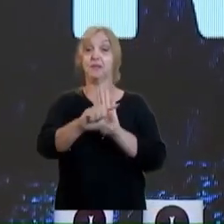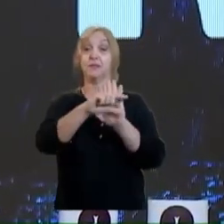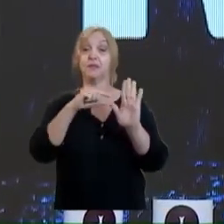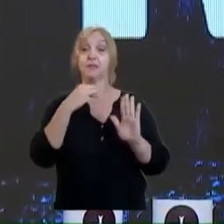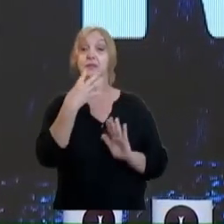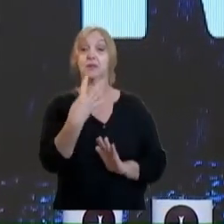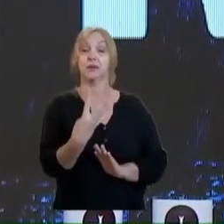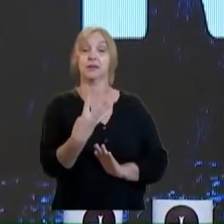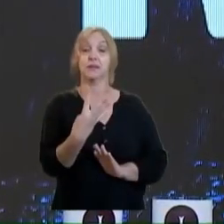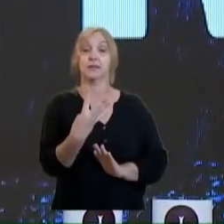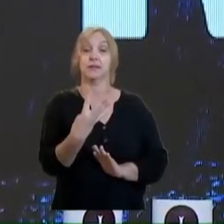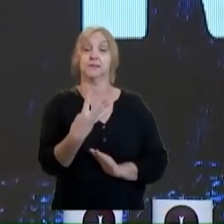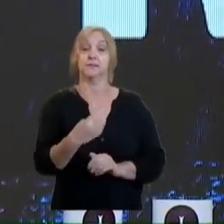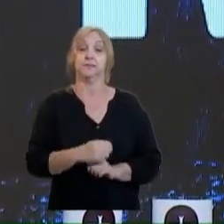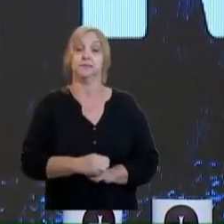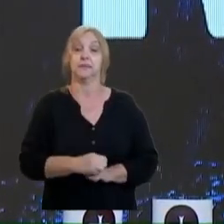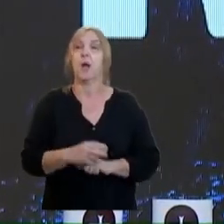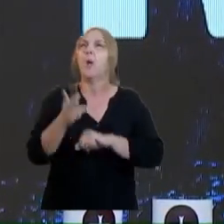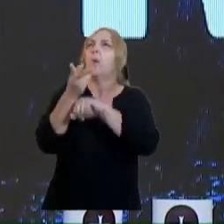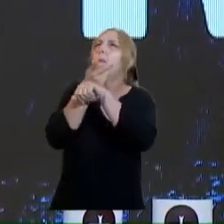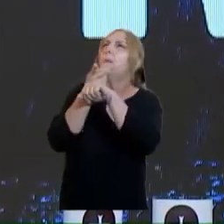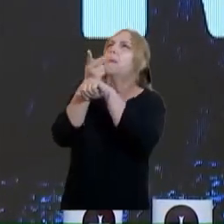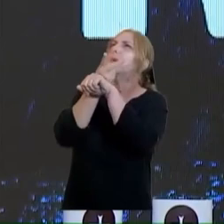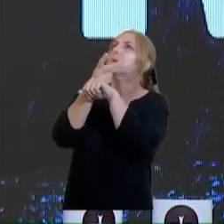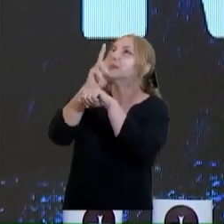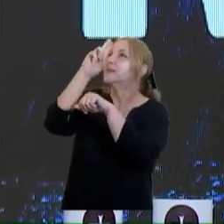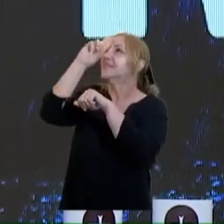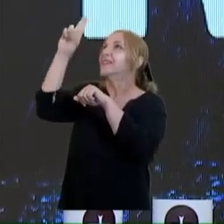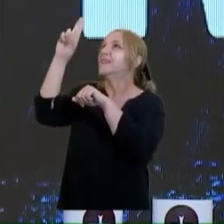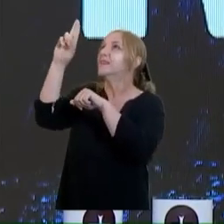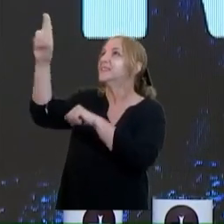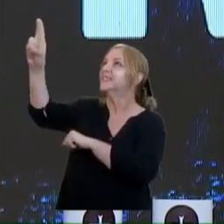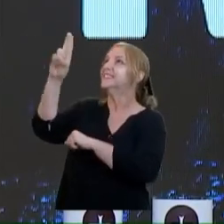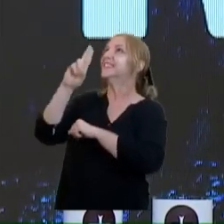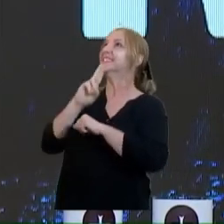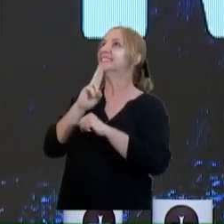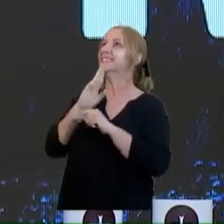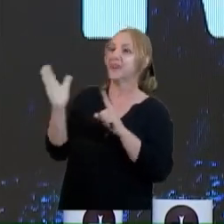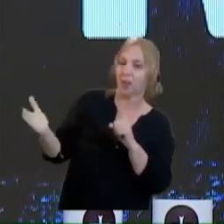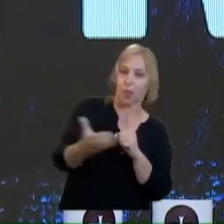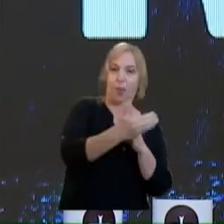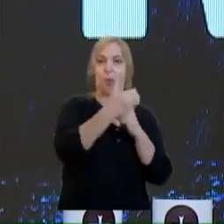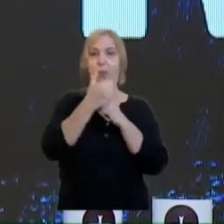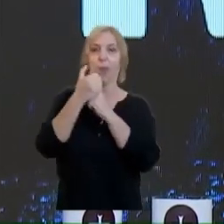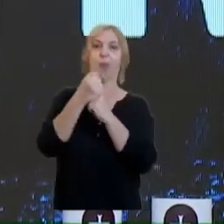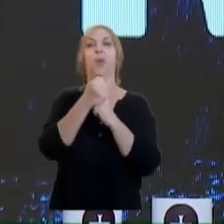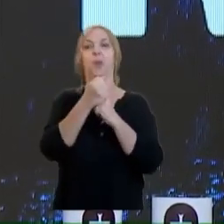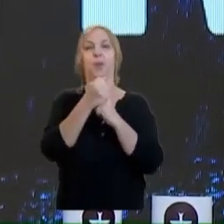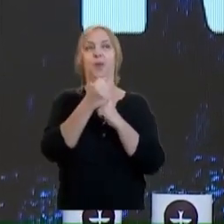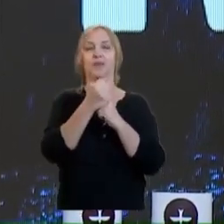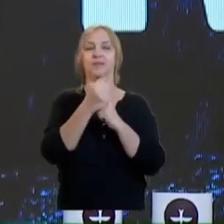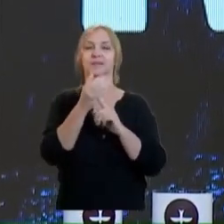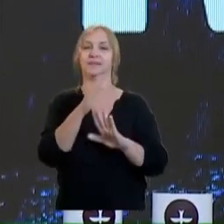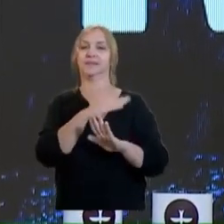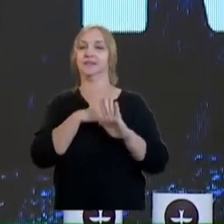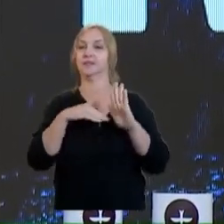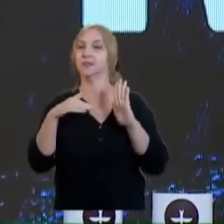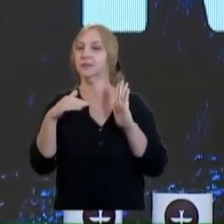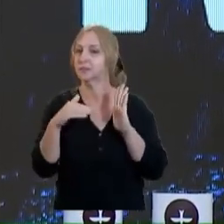4. Busquei o Senhor e Ele me acolheu e livrou-me de